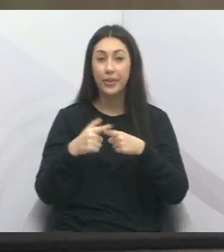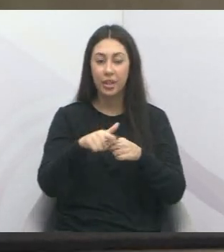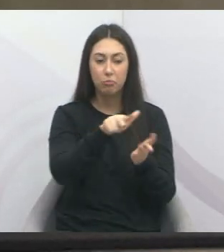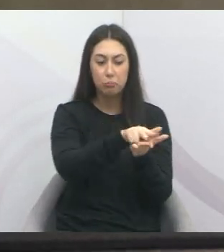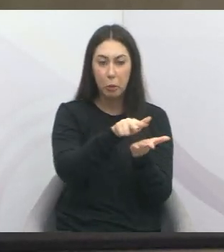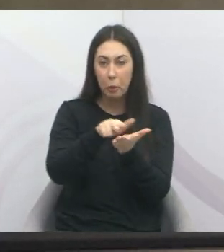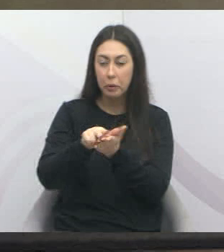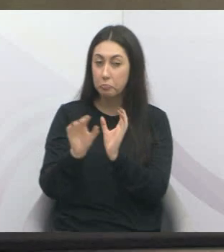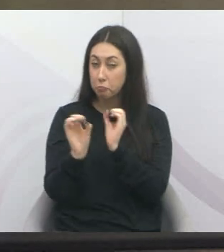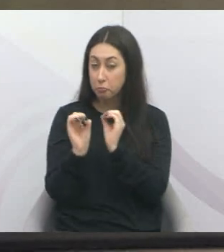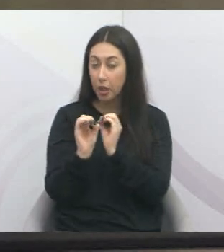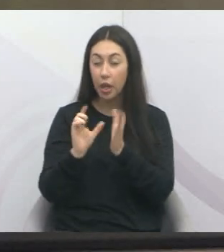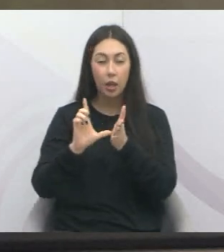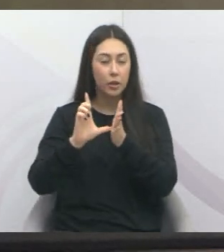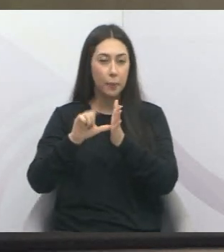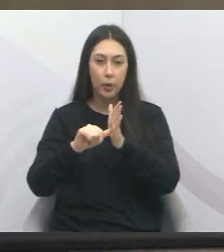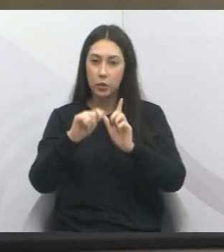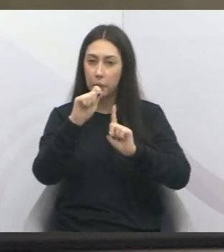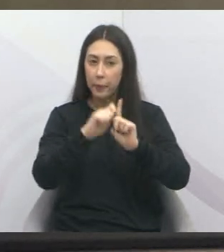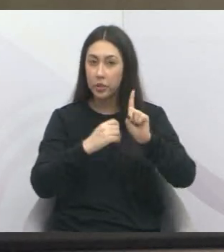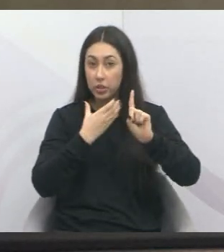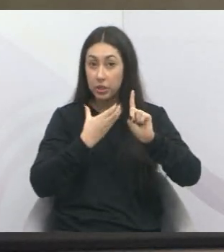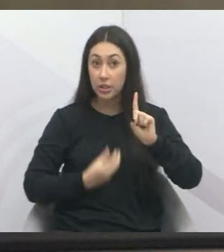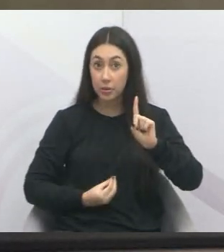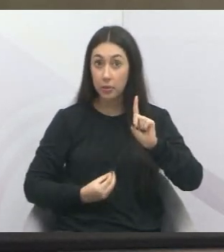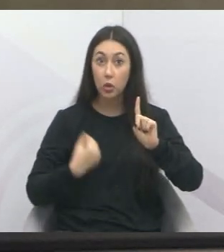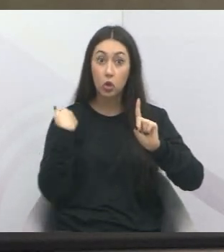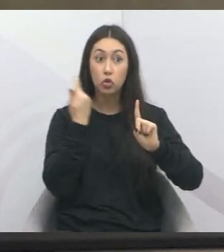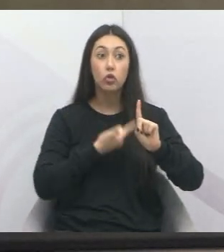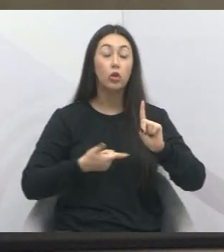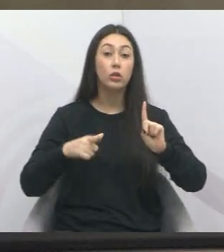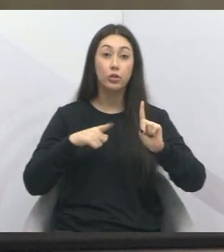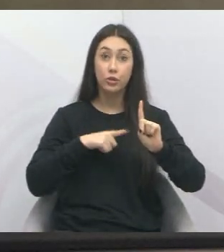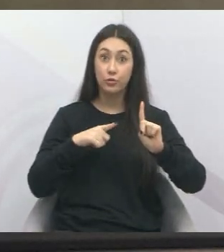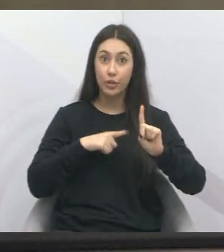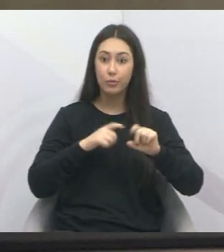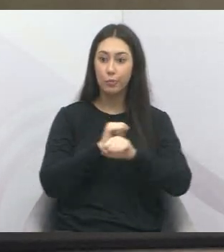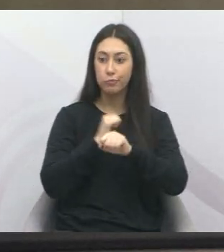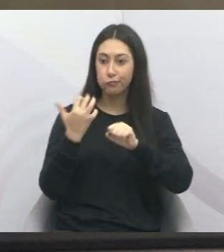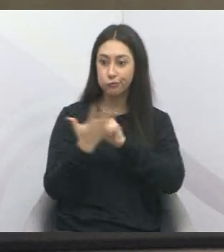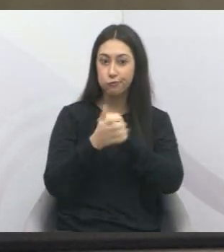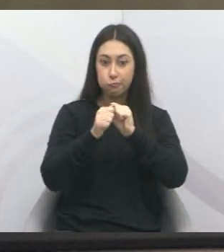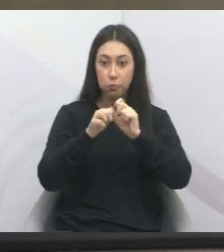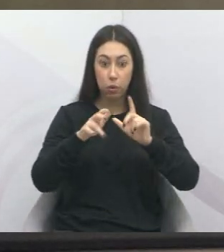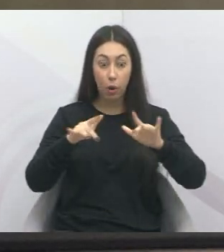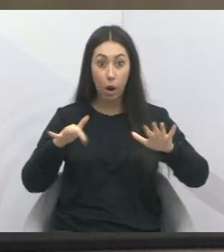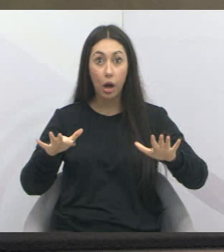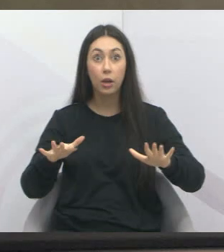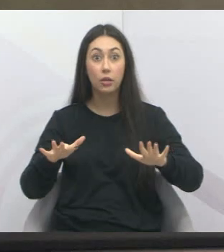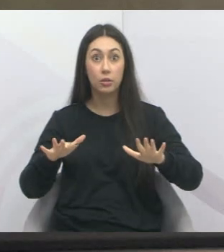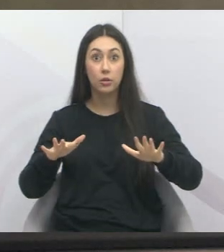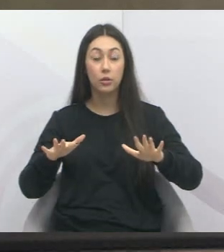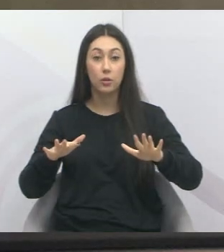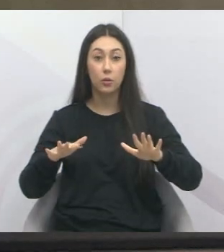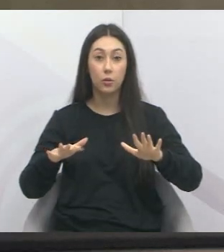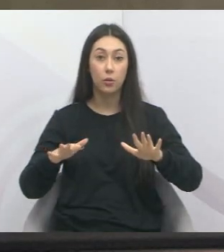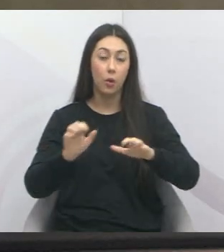E depois do Natal, todo mundo se lembra que nós tivemos um novo surto, que veio o Ômicron, junto